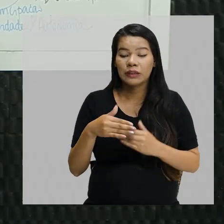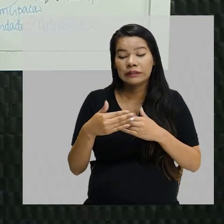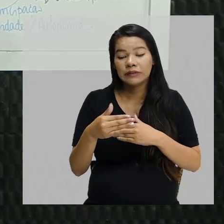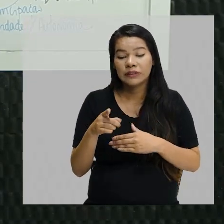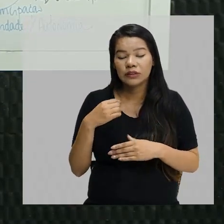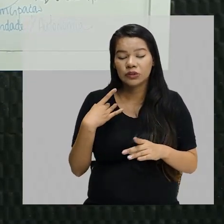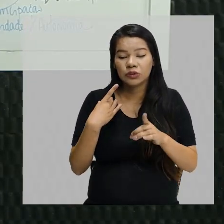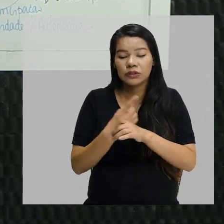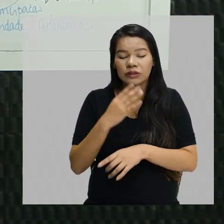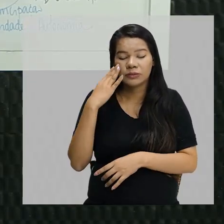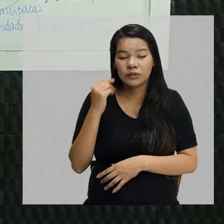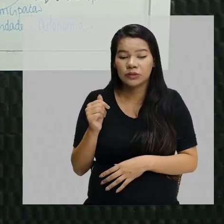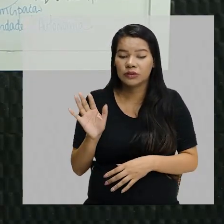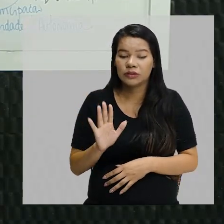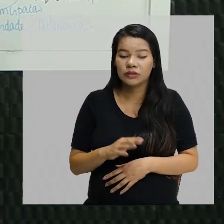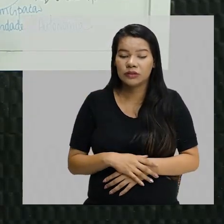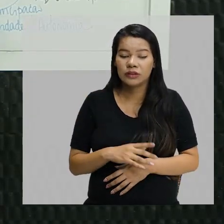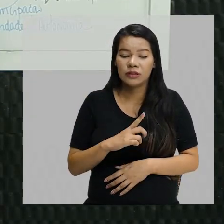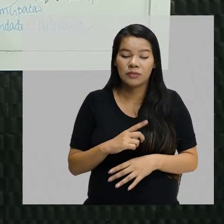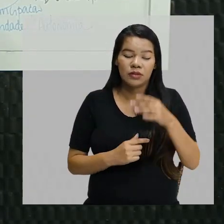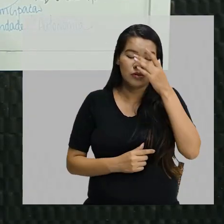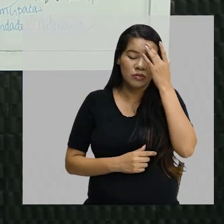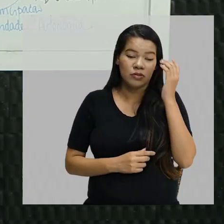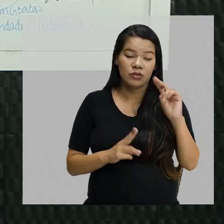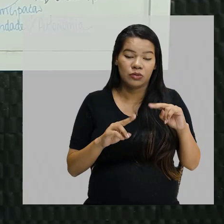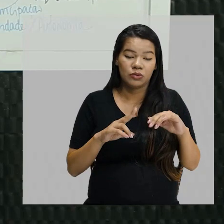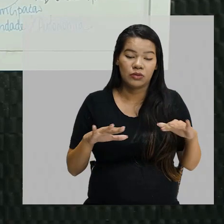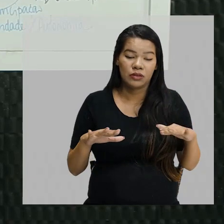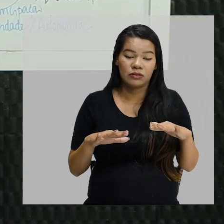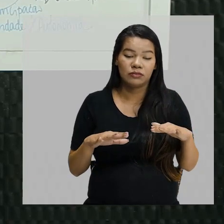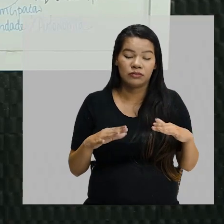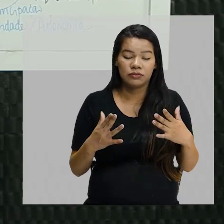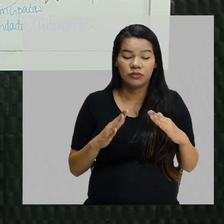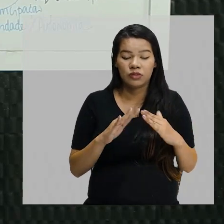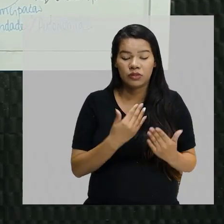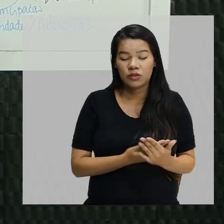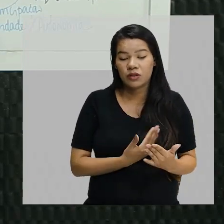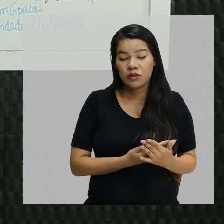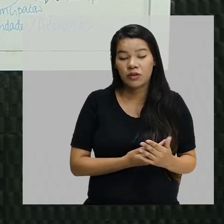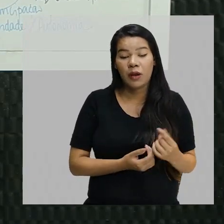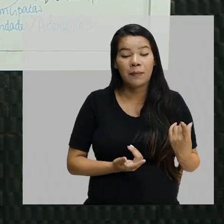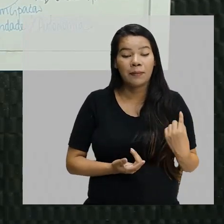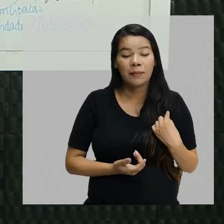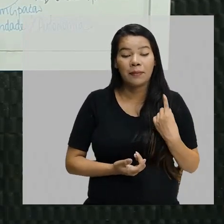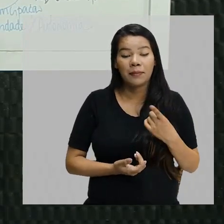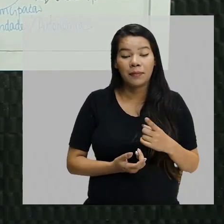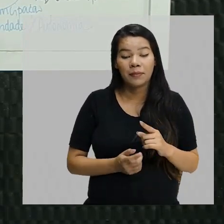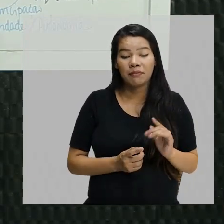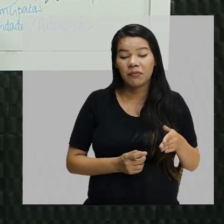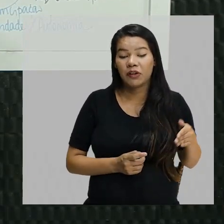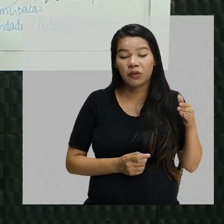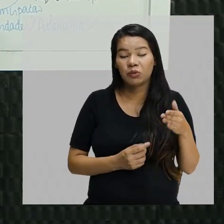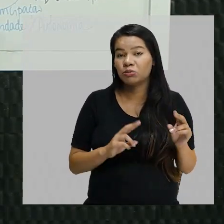você chega sabedoria tem gente que nunca pisou numa escola mas tem muita sabedoria dentro de si